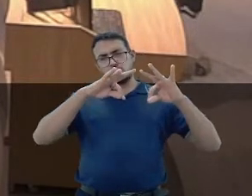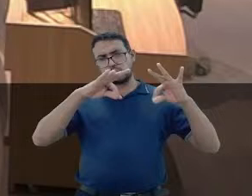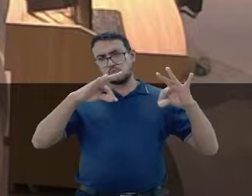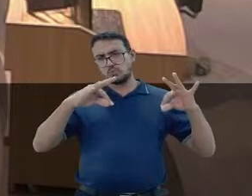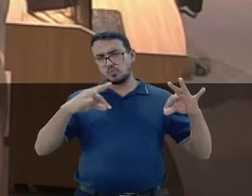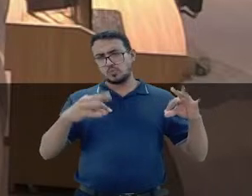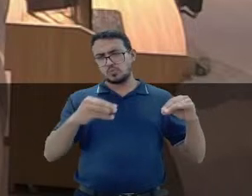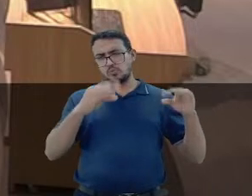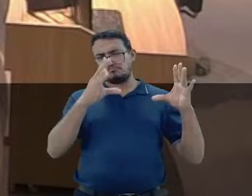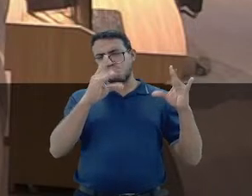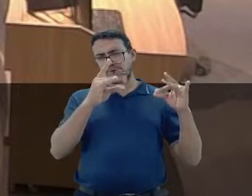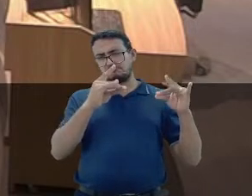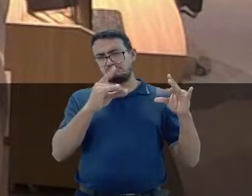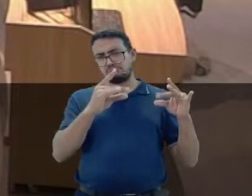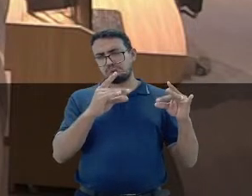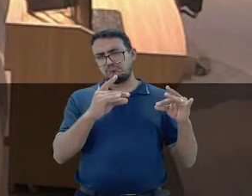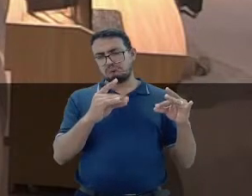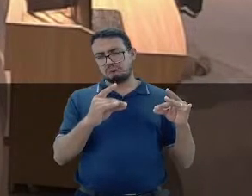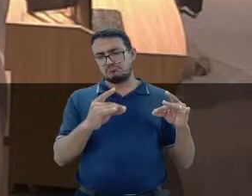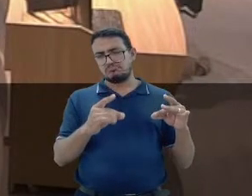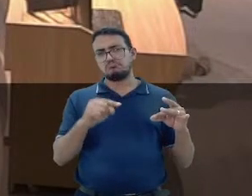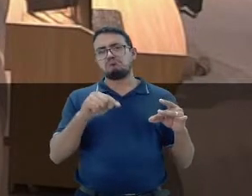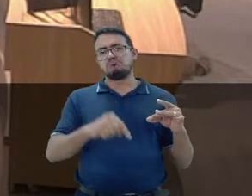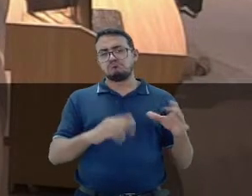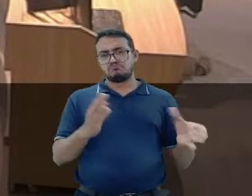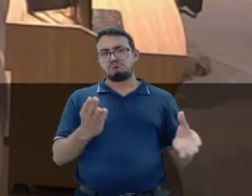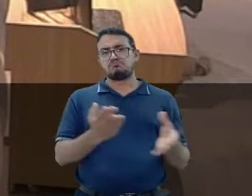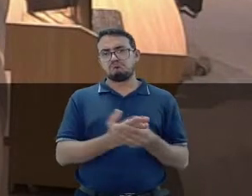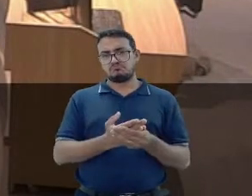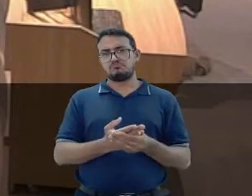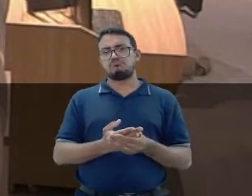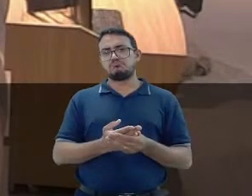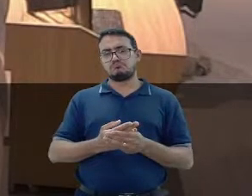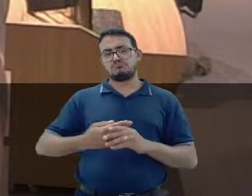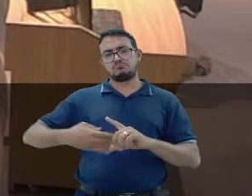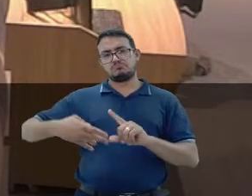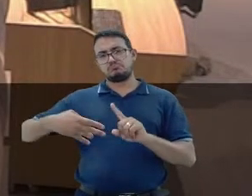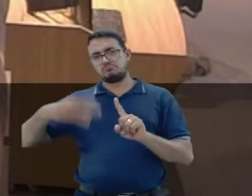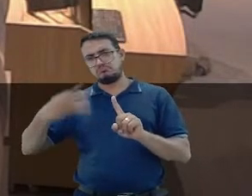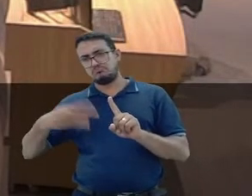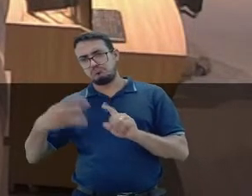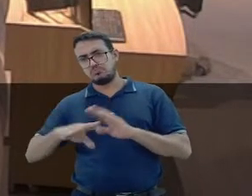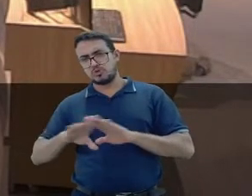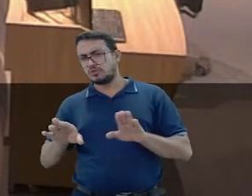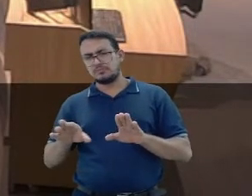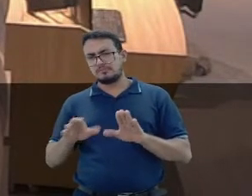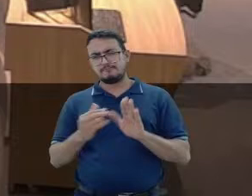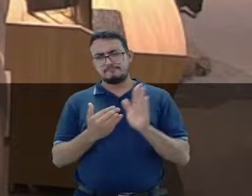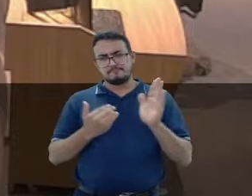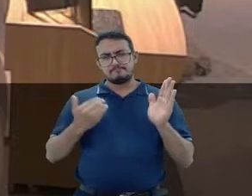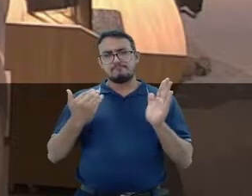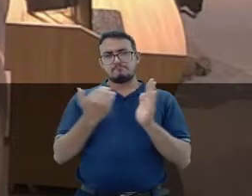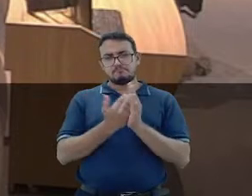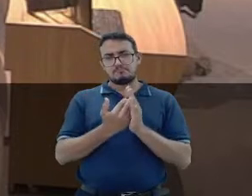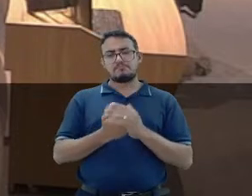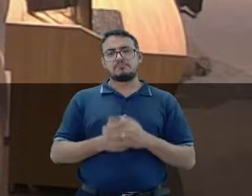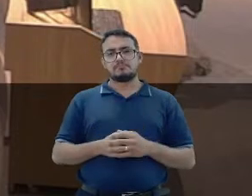todo o processo, para além da perícia, o que atende à nossa questão. Se